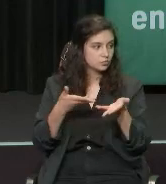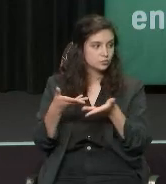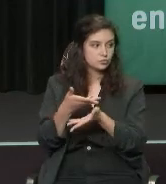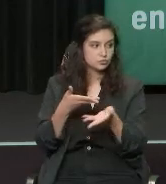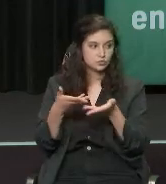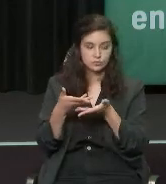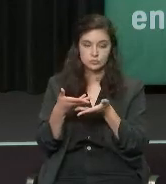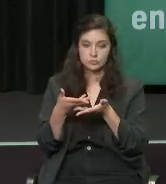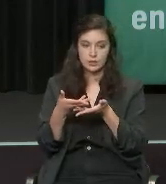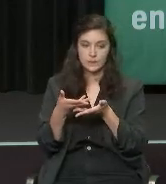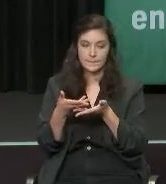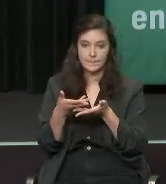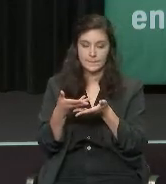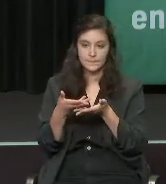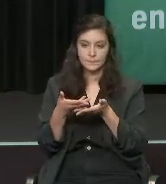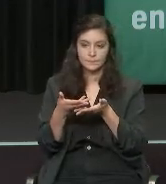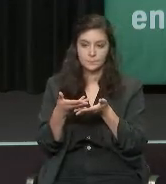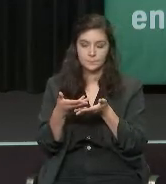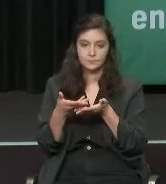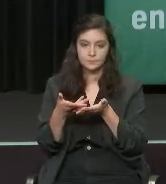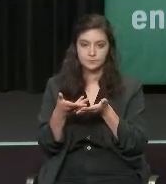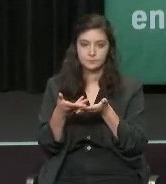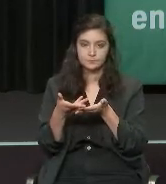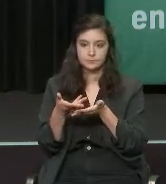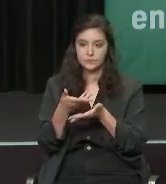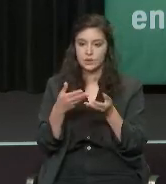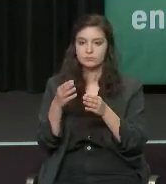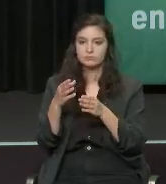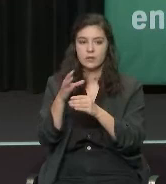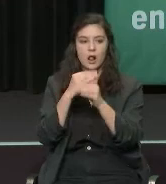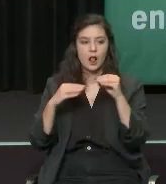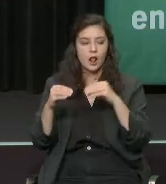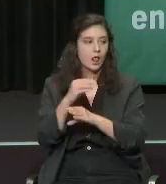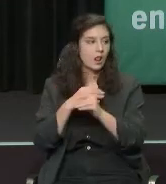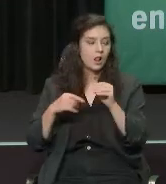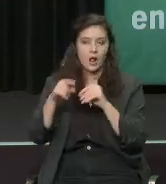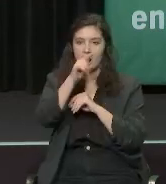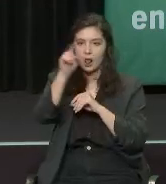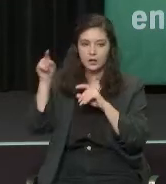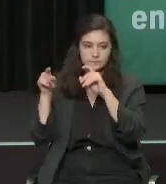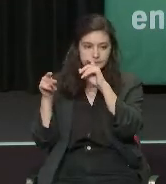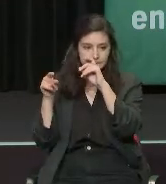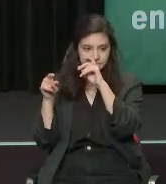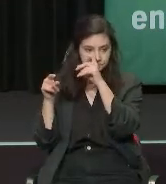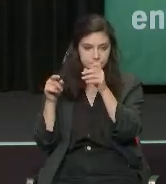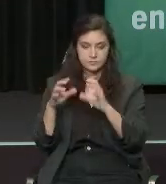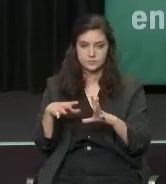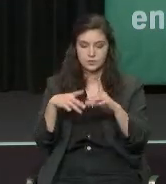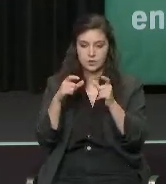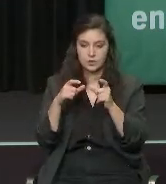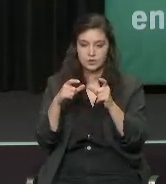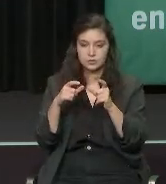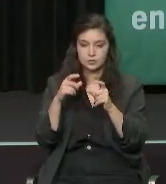com uma conversa que está aí a pairar no ar, que é o desenvolvimento de um observatório de